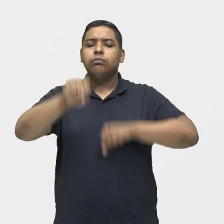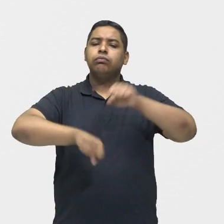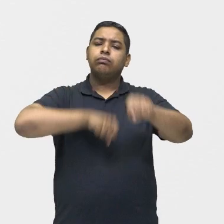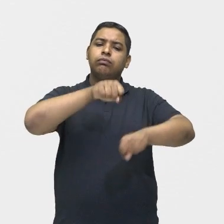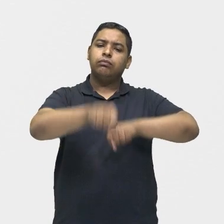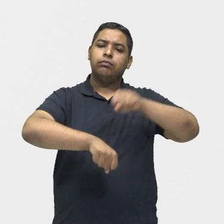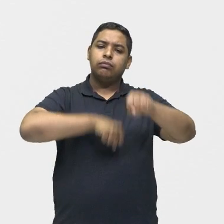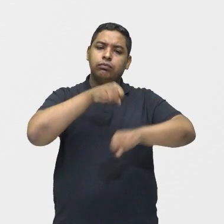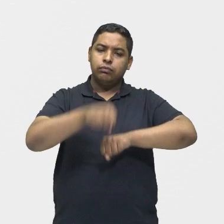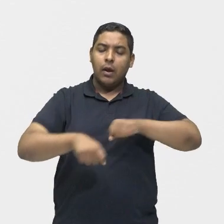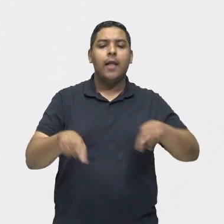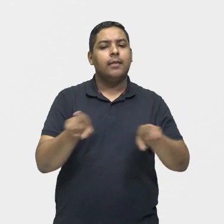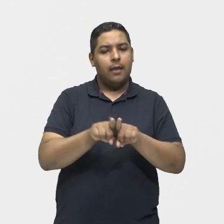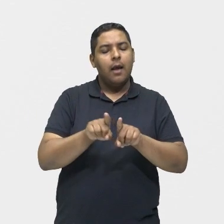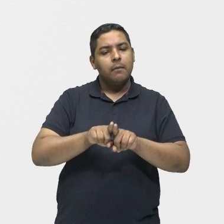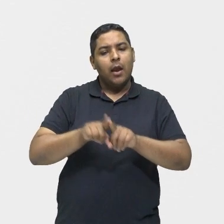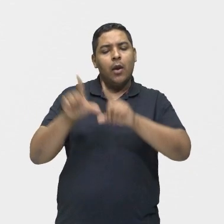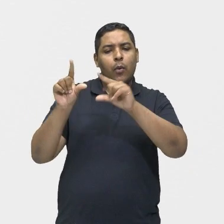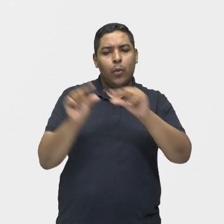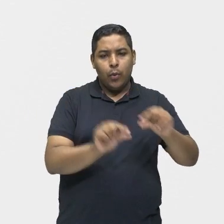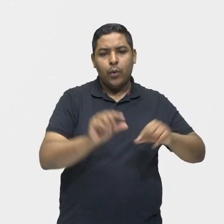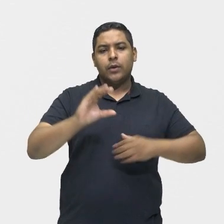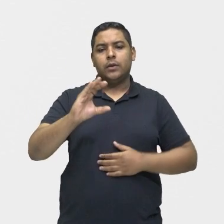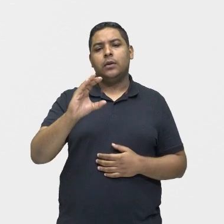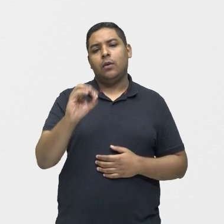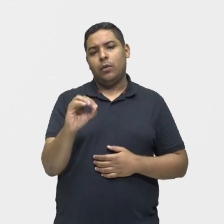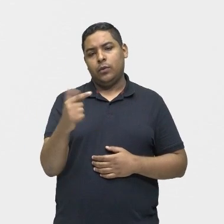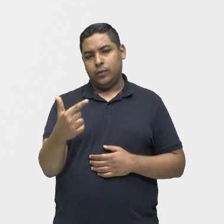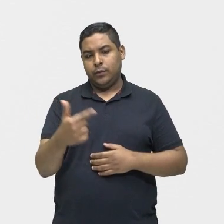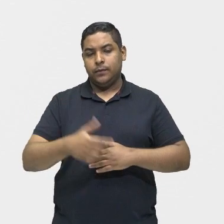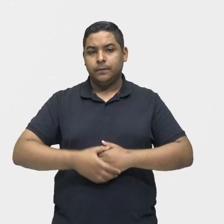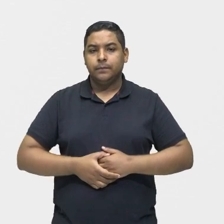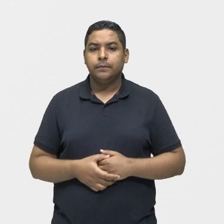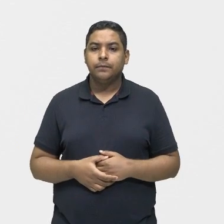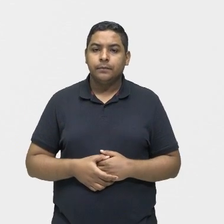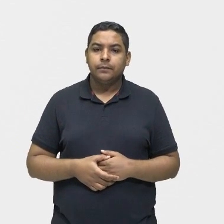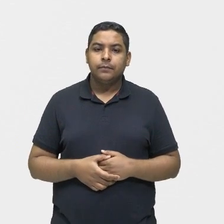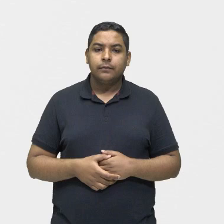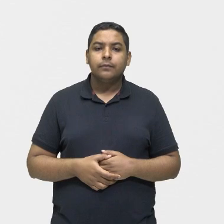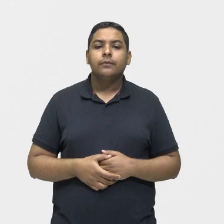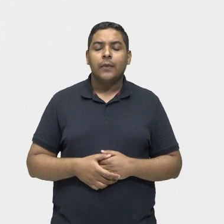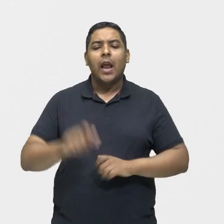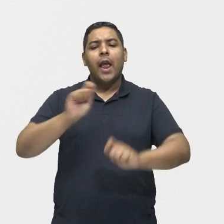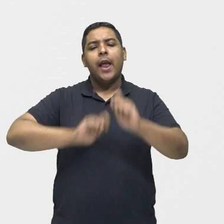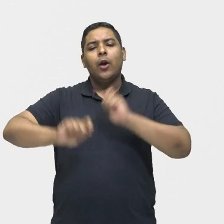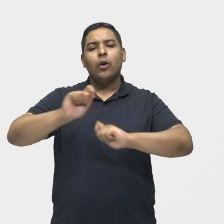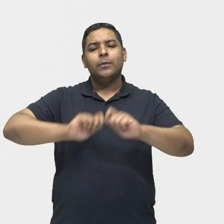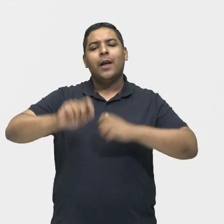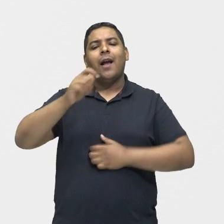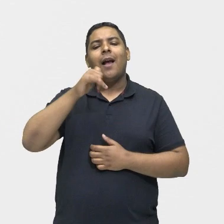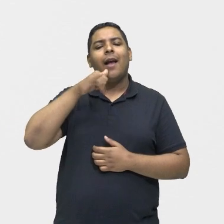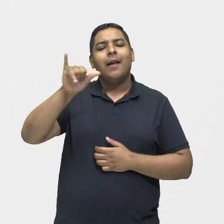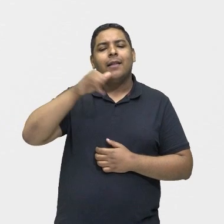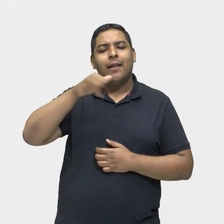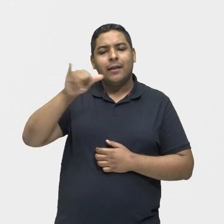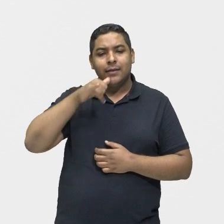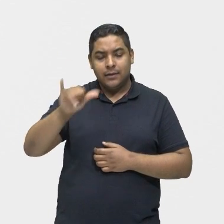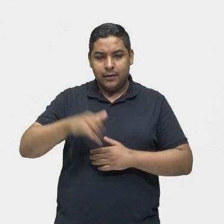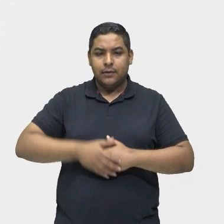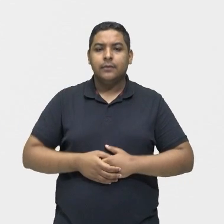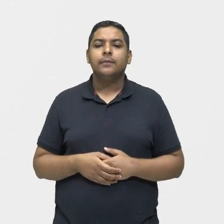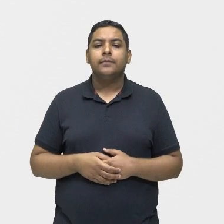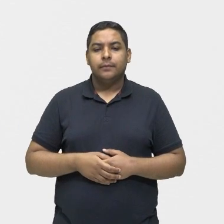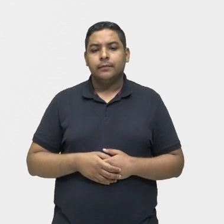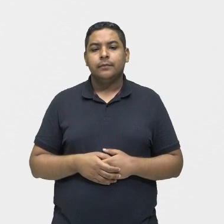estufa. Aí, save energy, economizando energia, tá? A palavrinha save significa salvar, mas nesse contexto